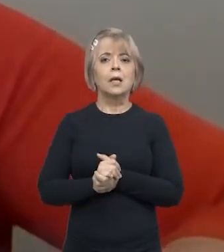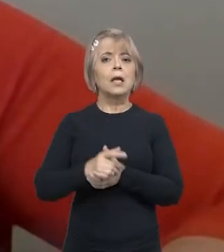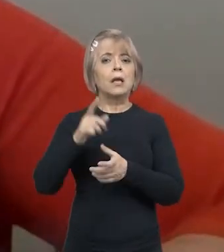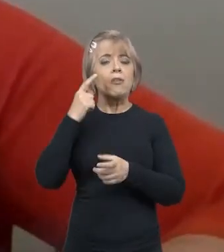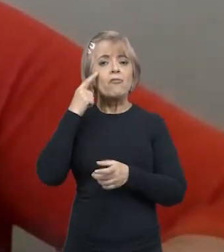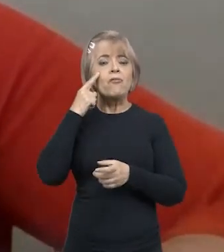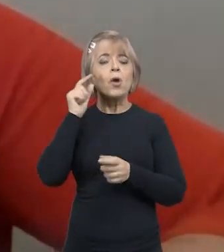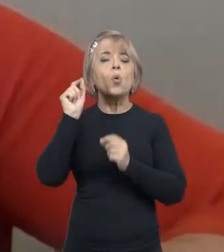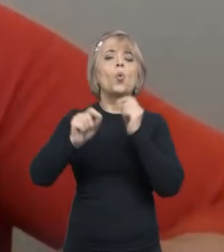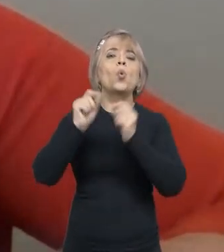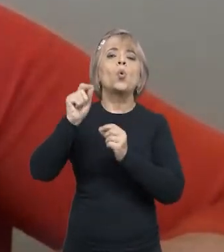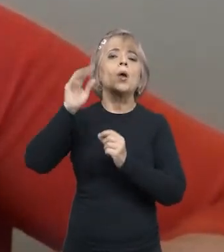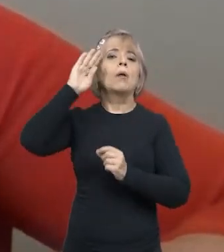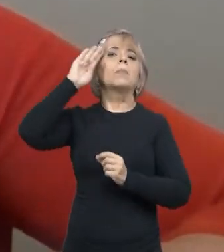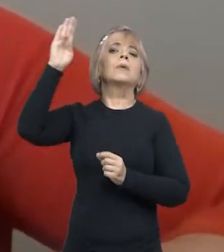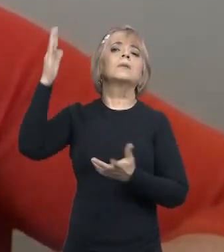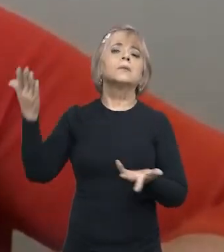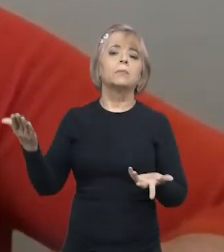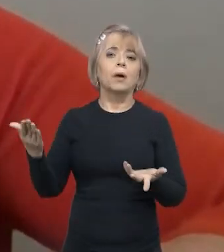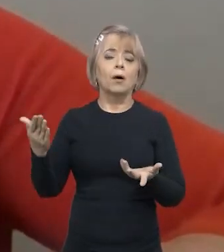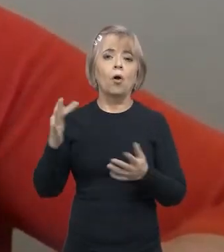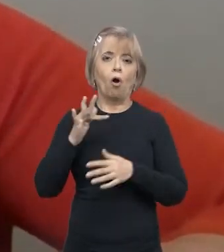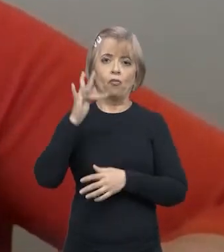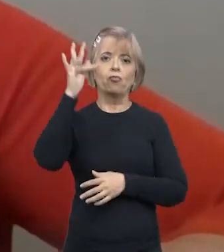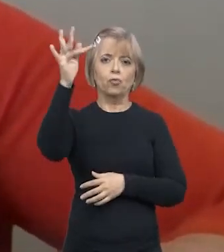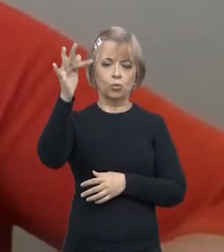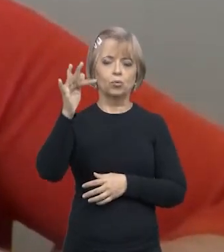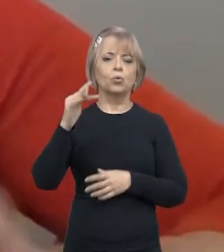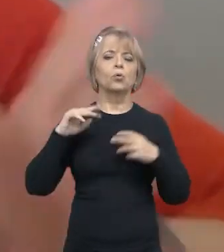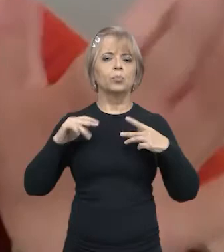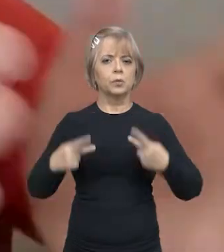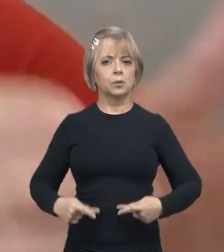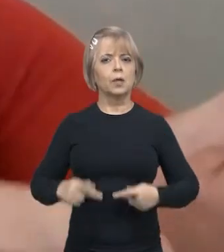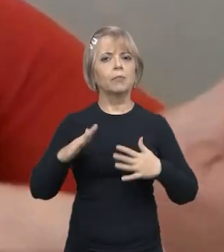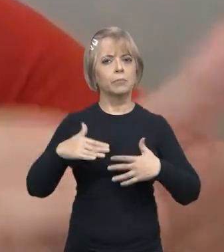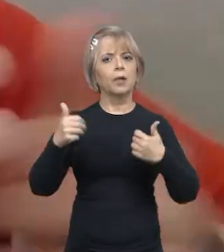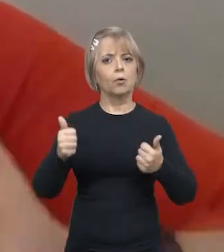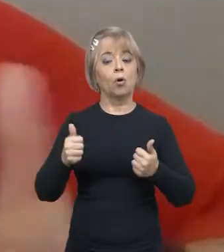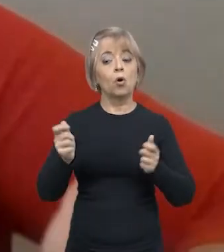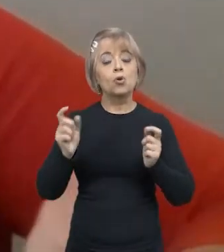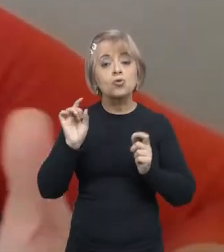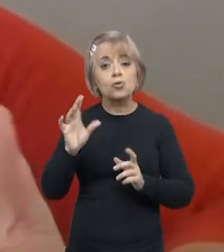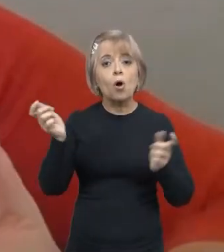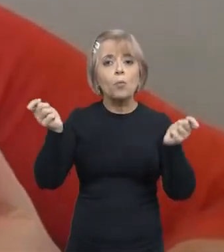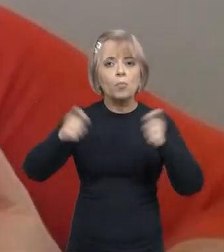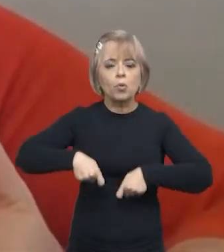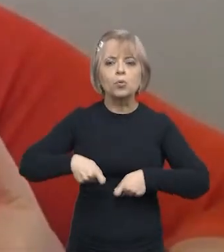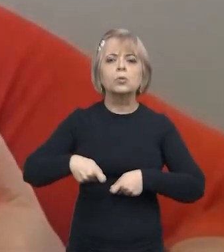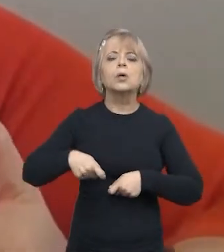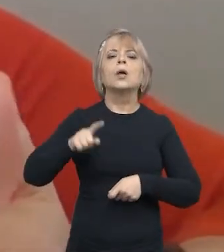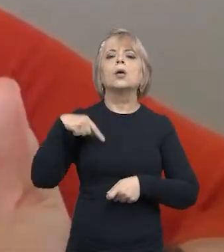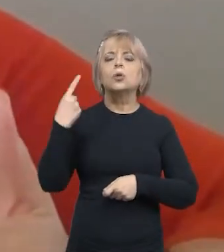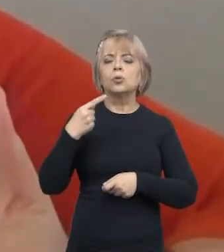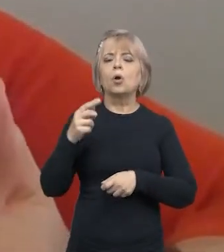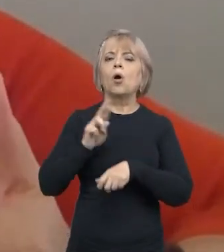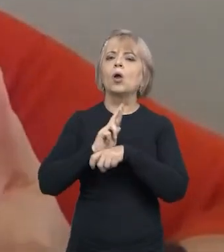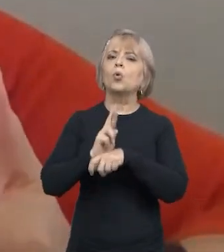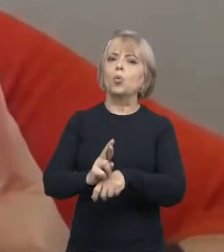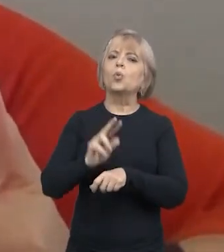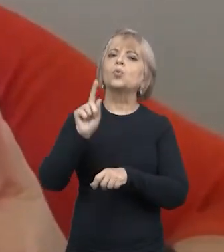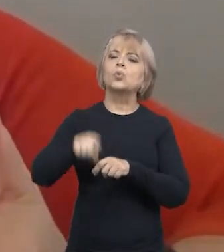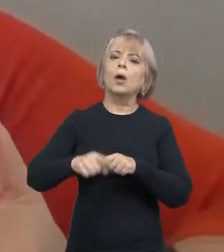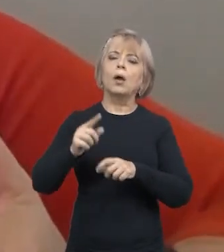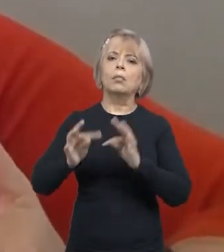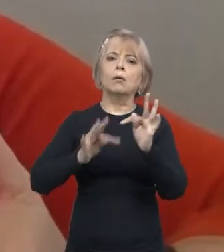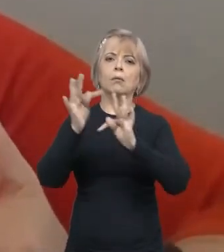prioridades. Isso é realmente o futuro da atuação do Ministério Público. Como eu disse, isso só foi possível com esse investimento em tecnologia. Agora o nosso